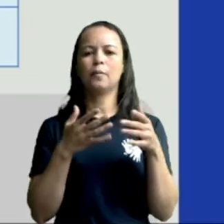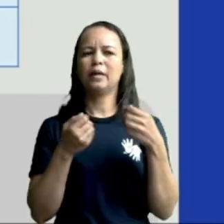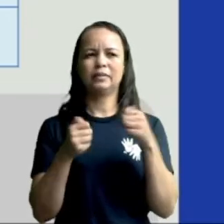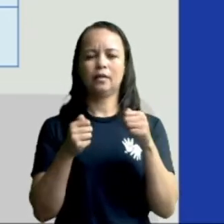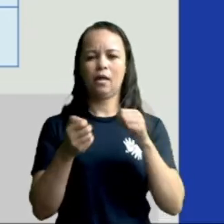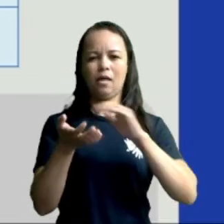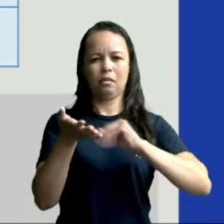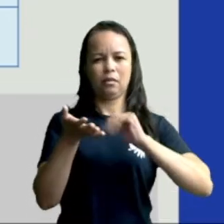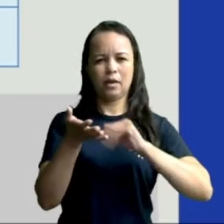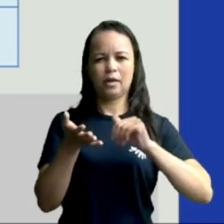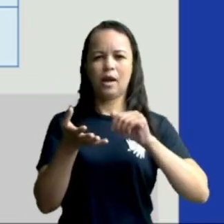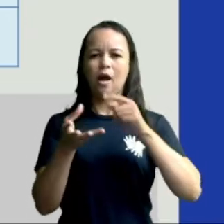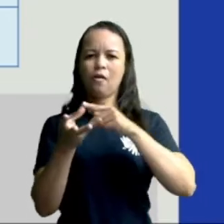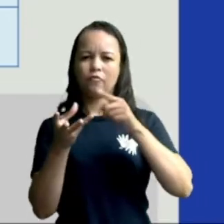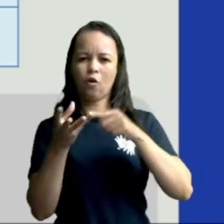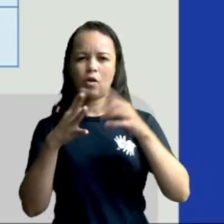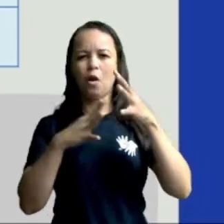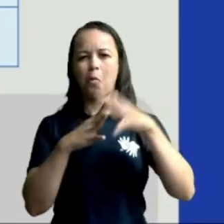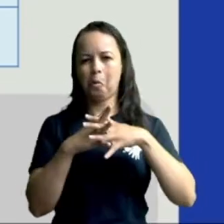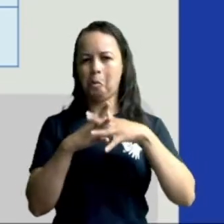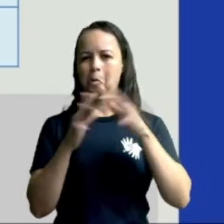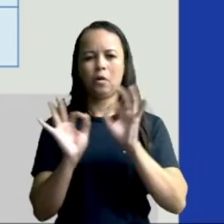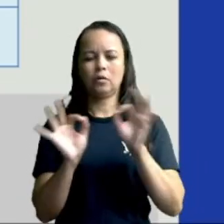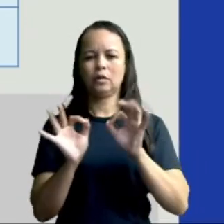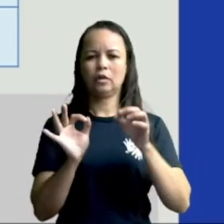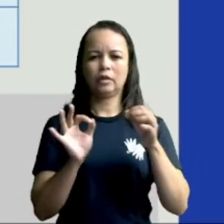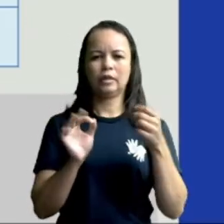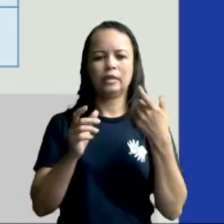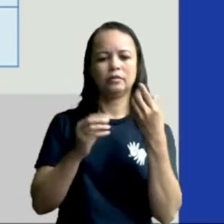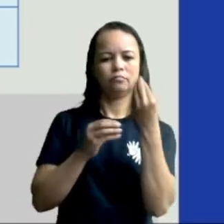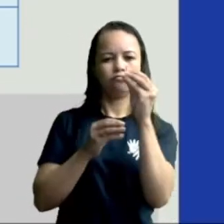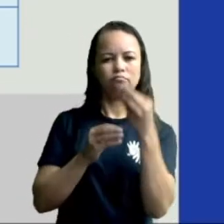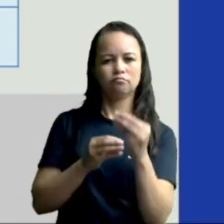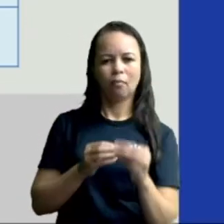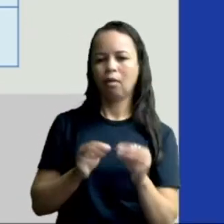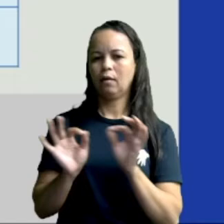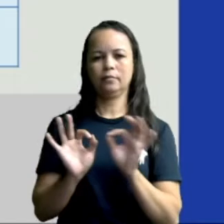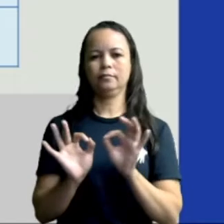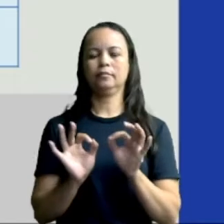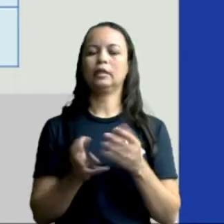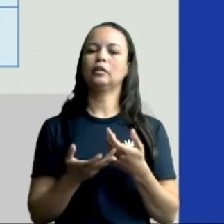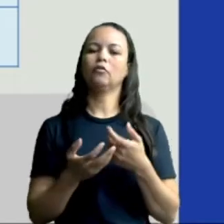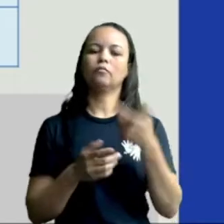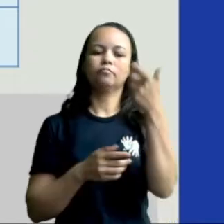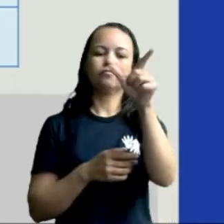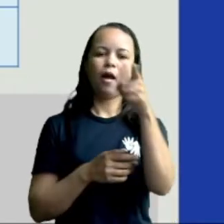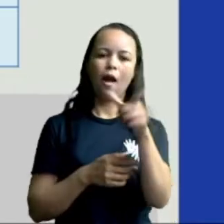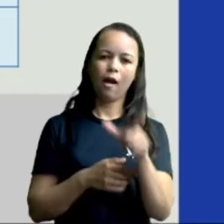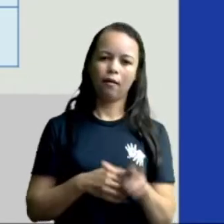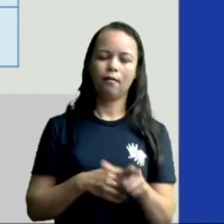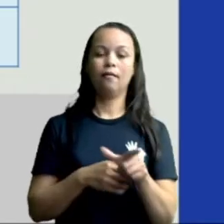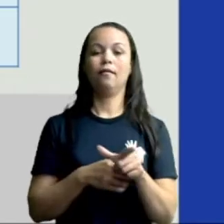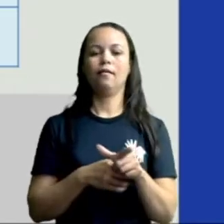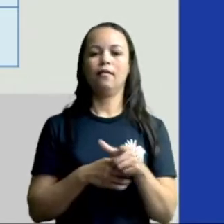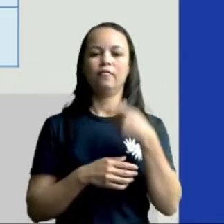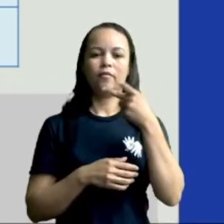nenhuma vogal, nenhuma consoante, nem acrescentar nenhuma letra. A gente vai repetir o verbo e a gente só vai